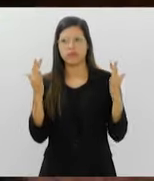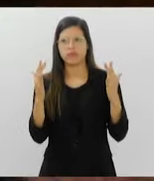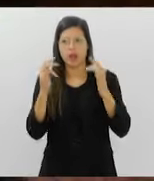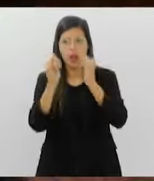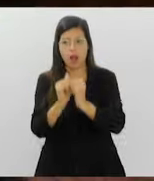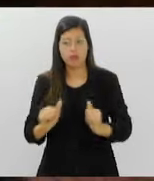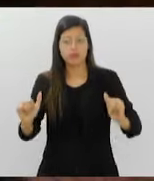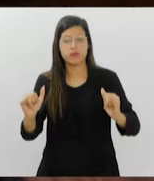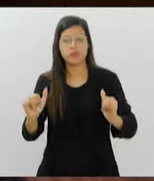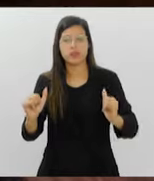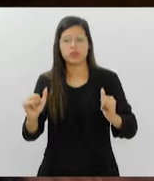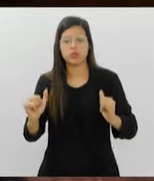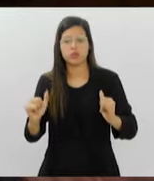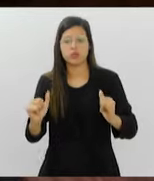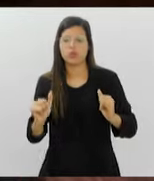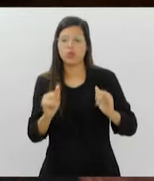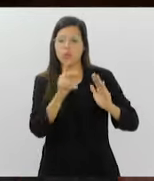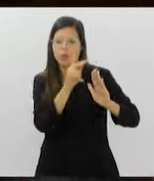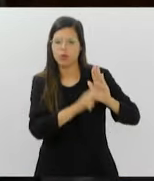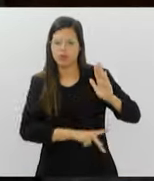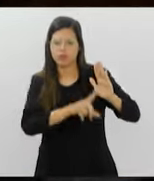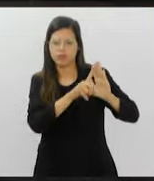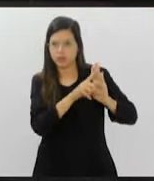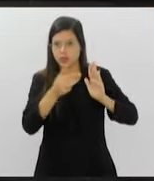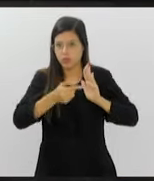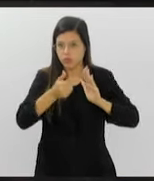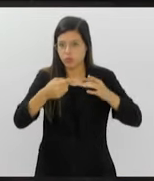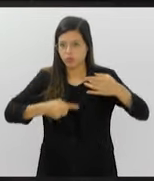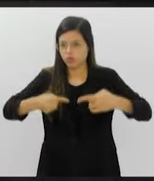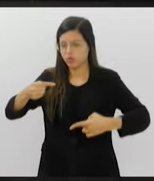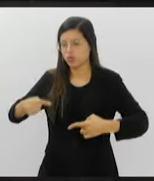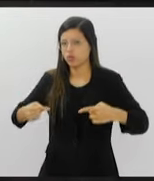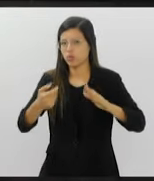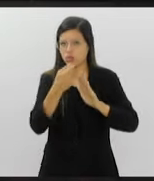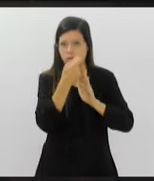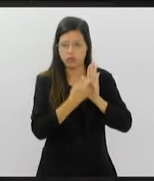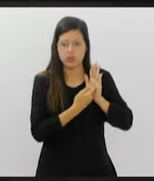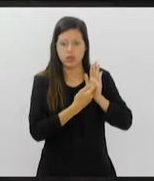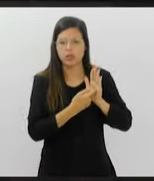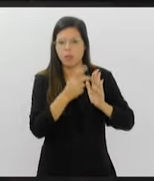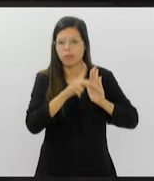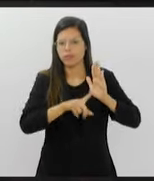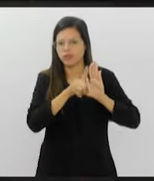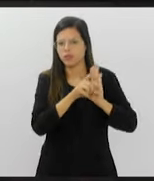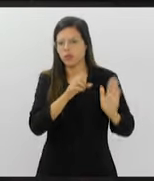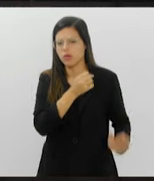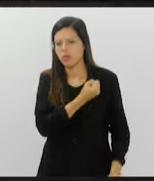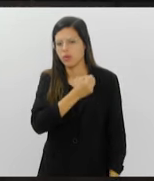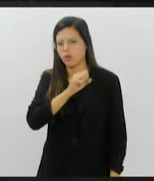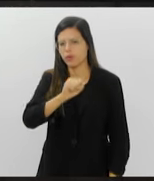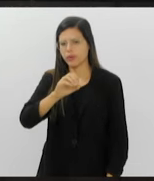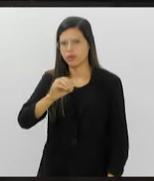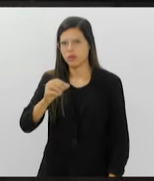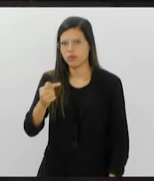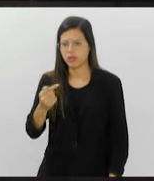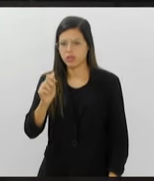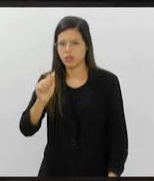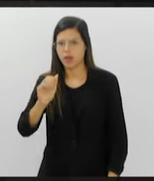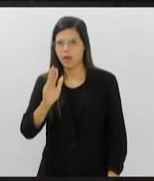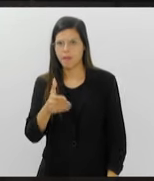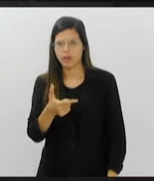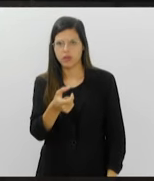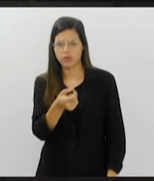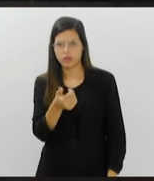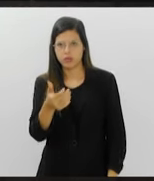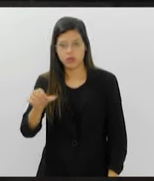Anuncio, em tramitação ordinária, em segunda discussão, redação do vencido. Projeto de lei número 807-A de